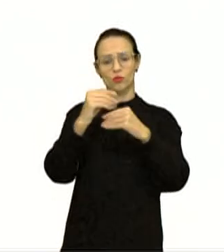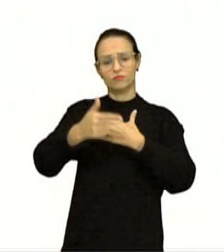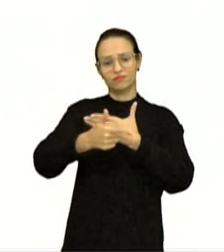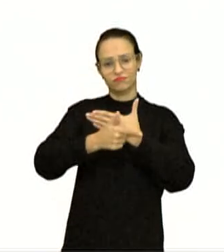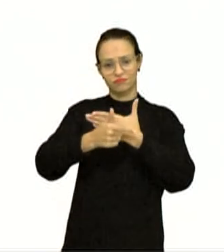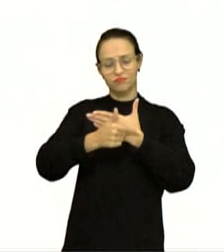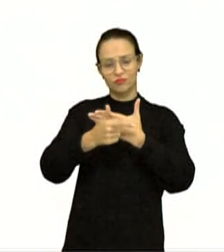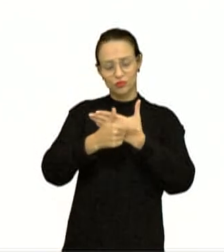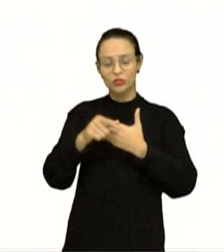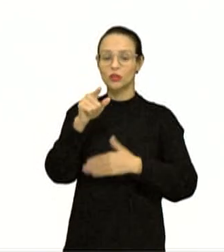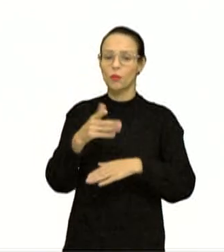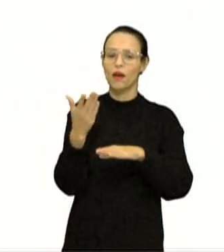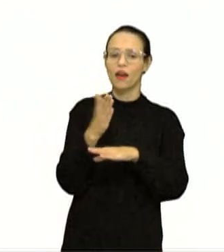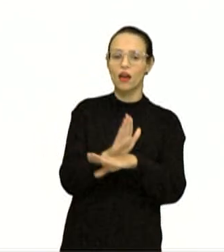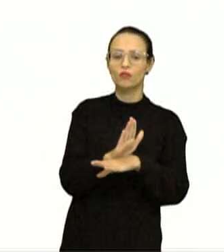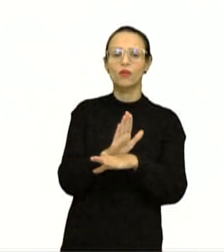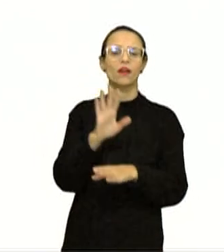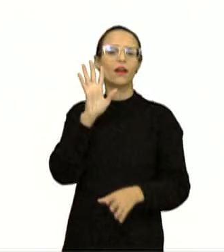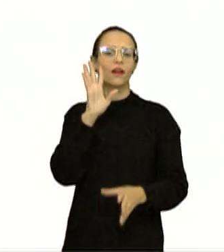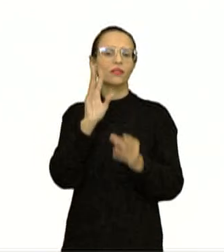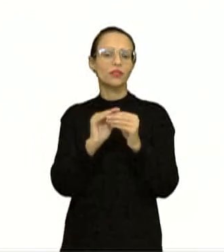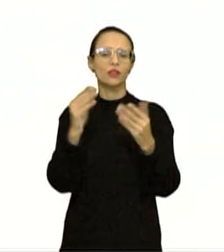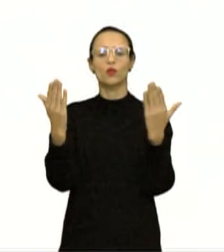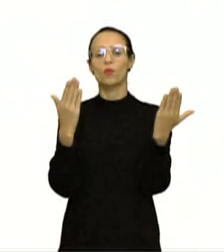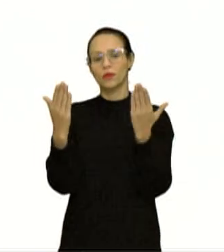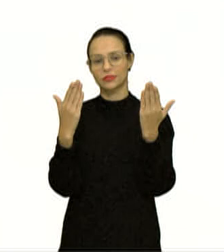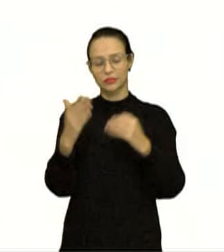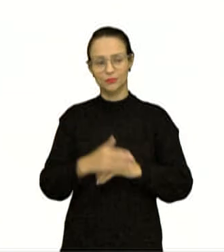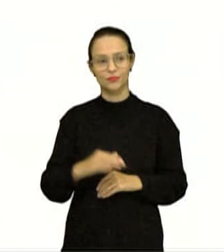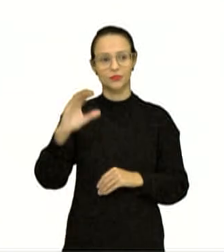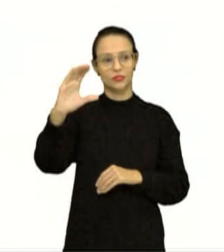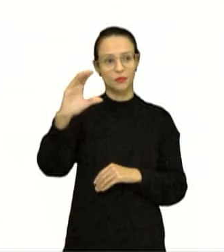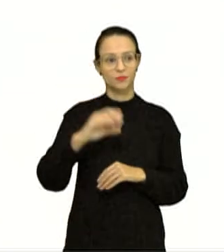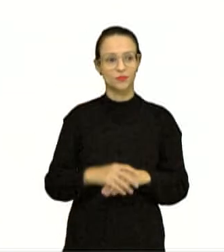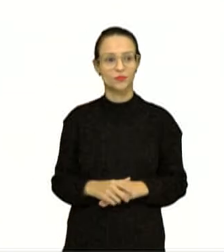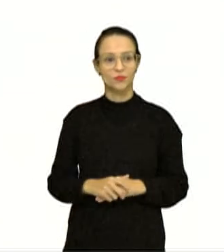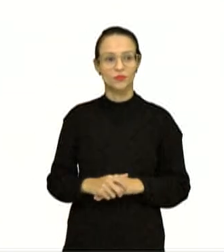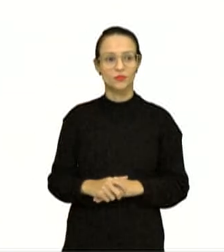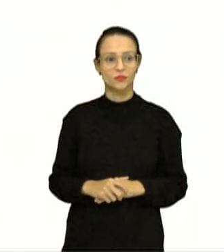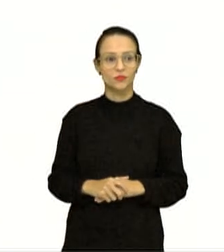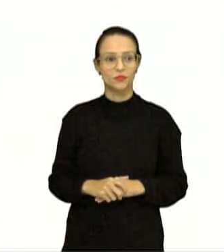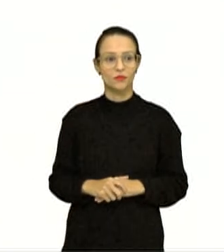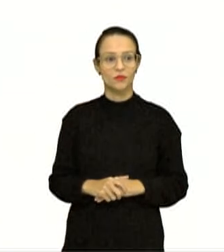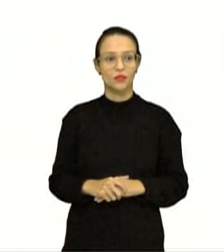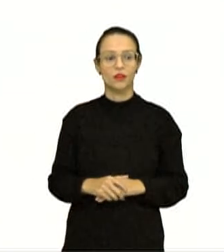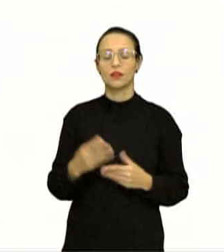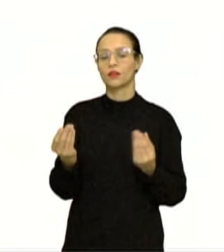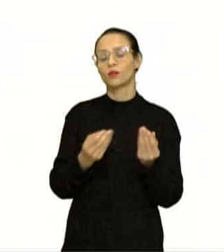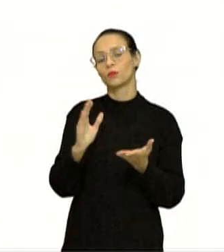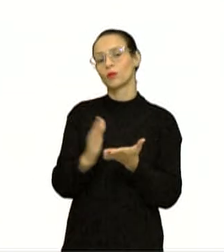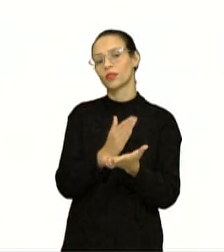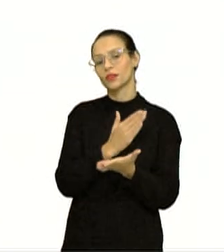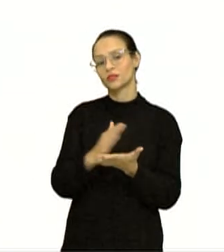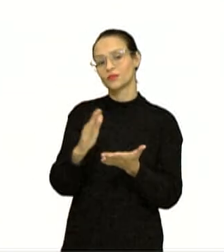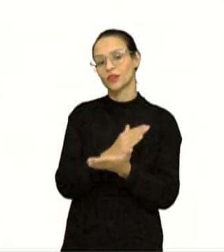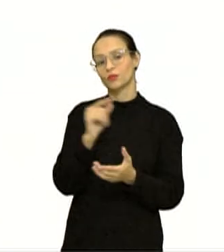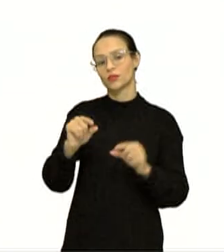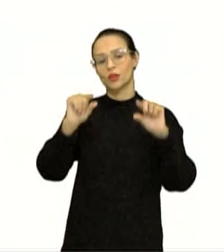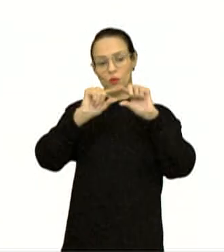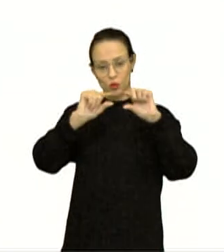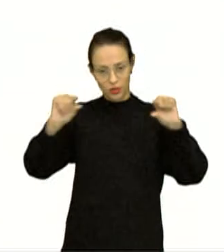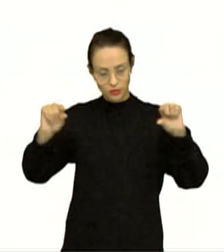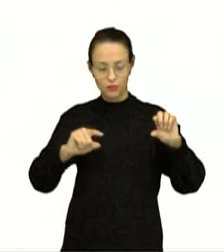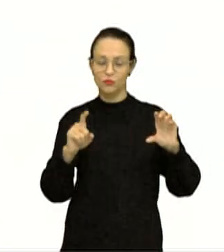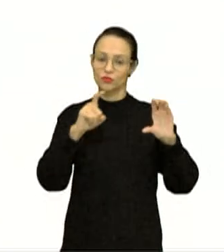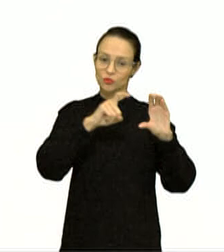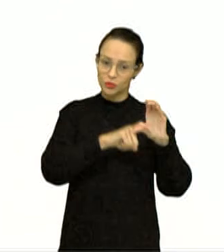função ajudar a fazer a comparação. Letra C. Como classificamos essa oração, então? Oração